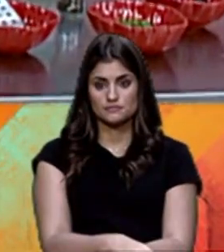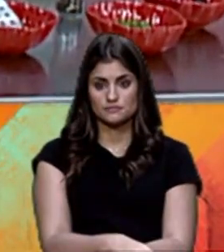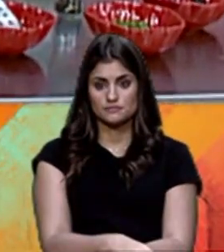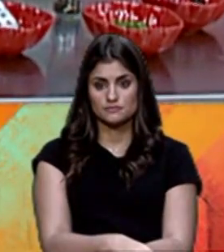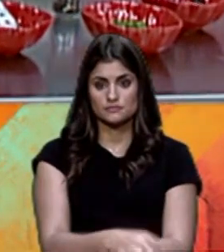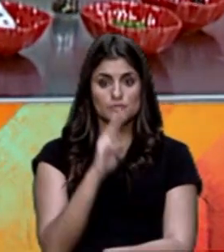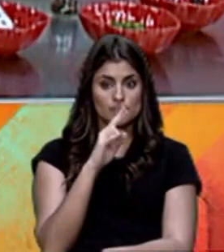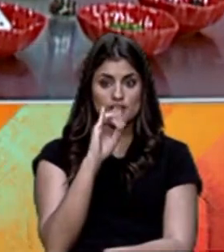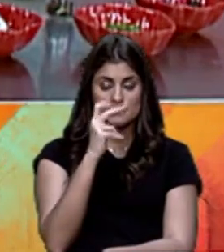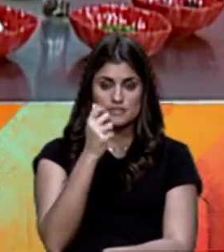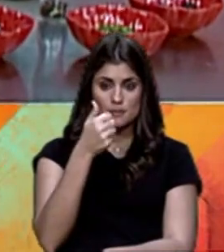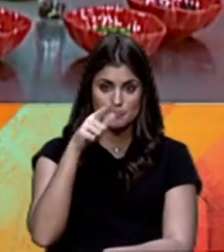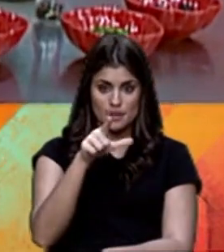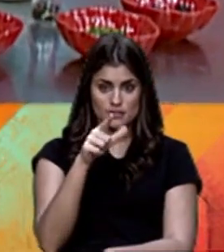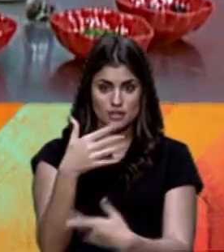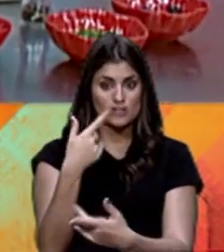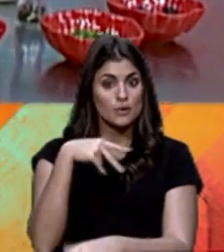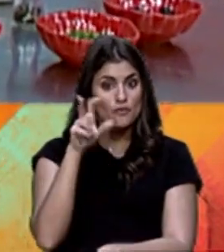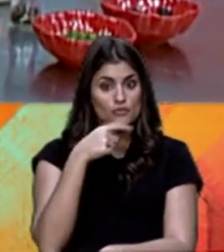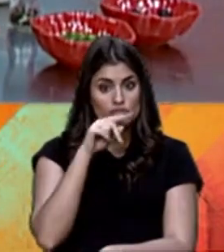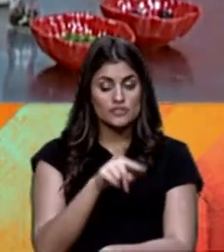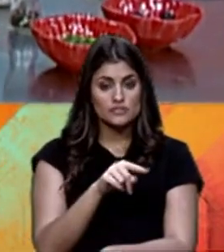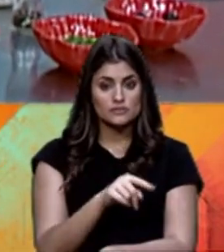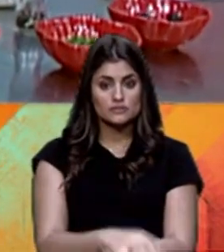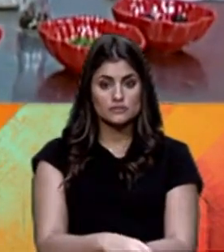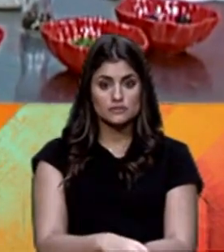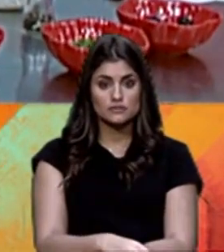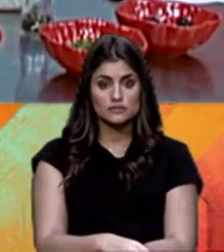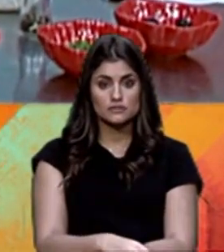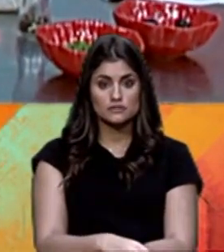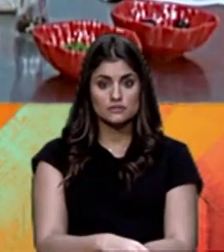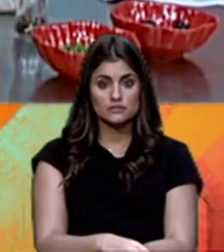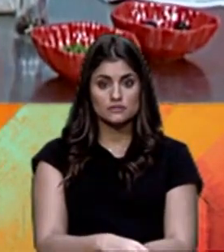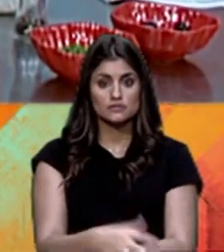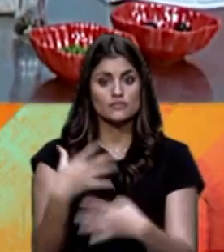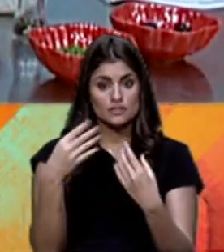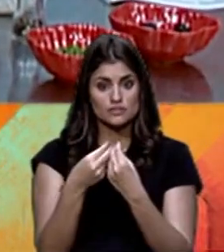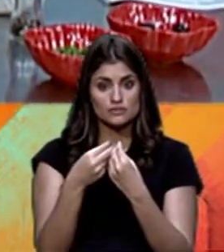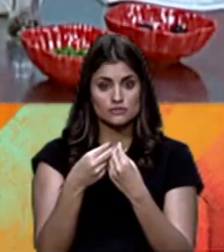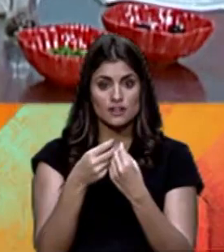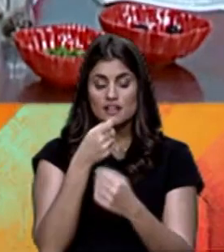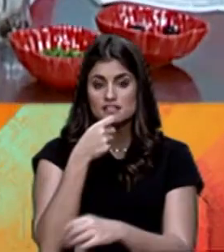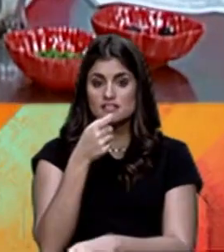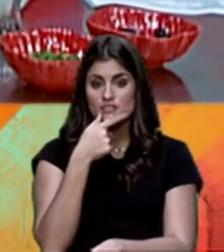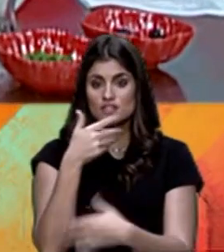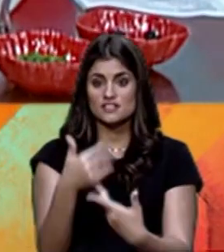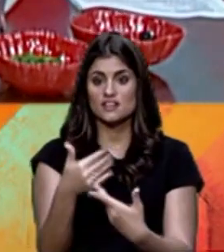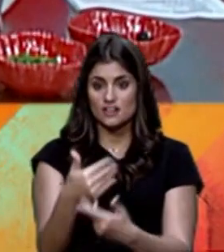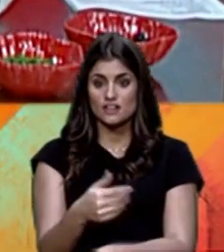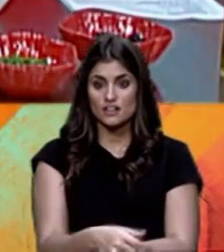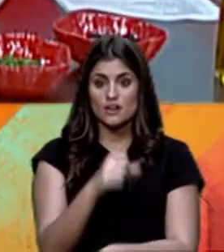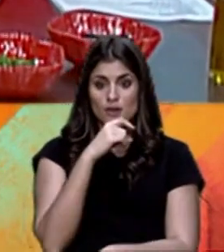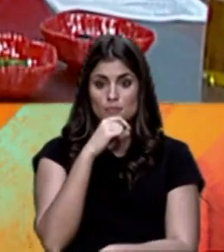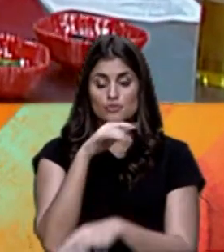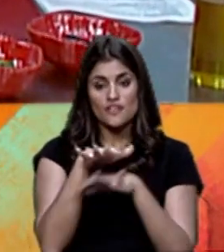Vamos lá ver se a Isabel me está a ouvir ou não. Isabel! Knock, knock! E vamos juntar as azeitonas. Podia ter feito isto